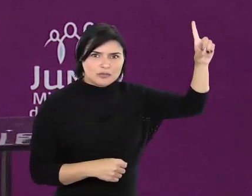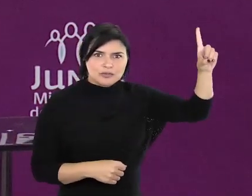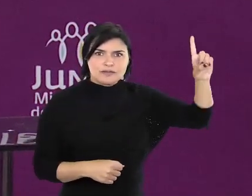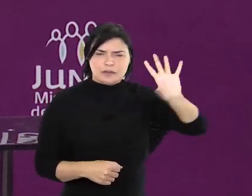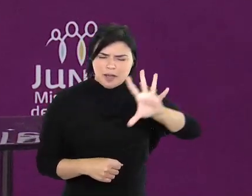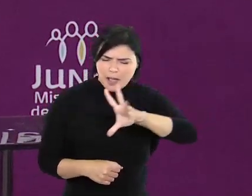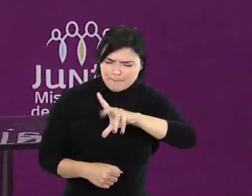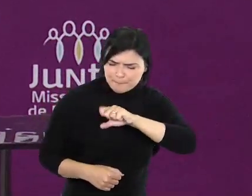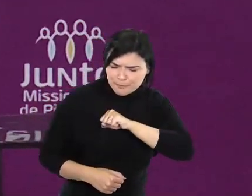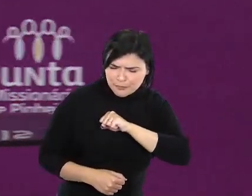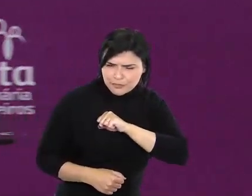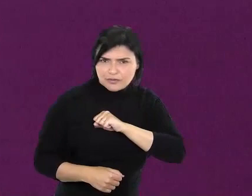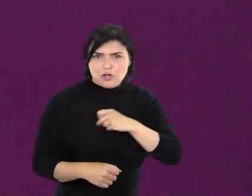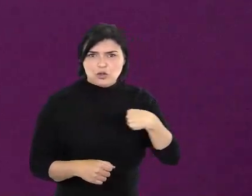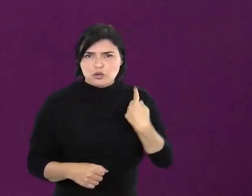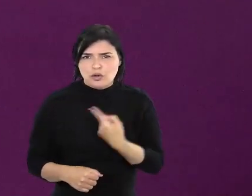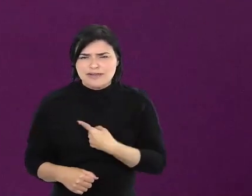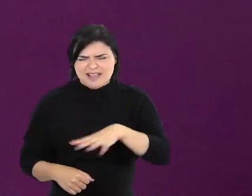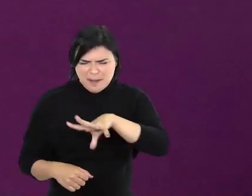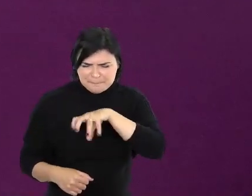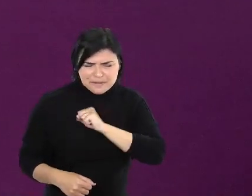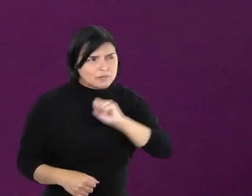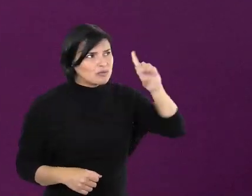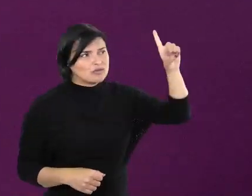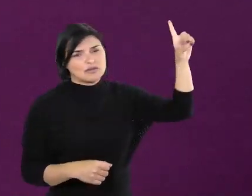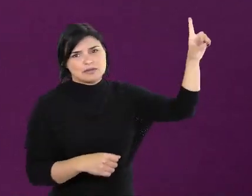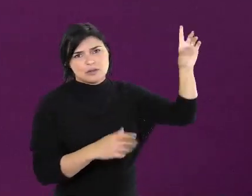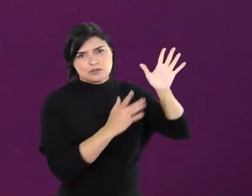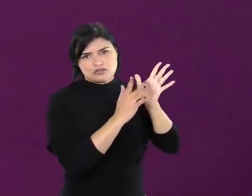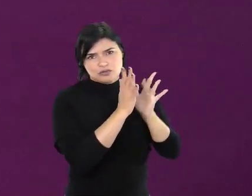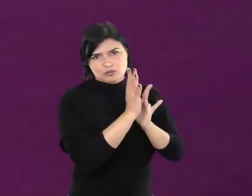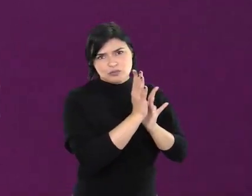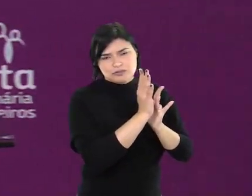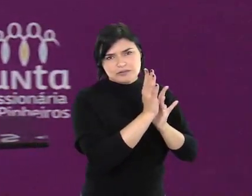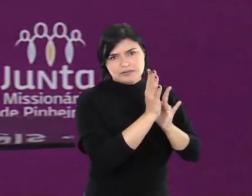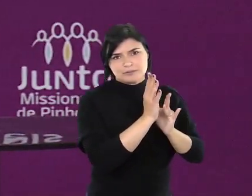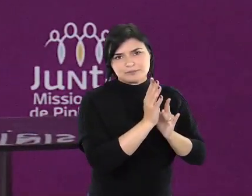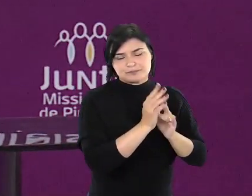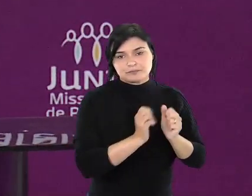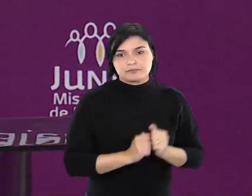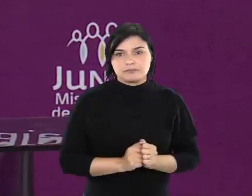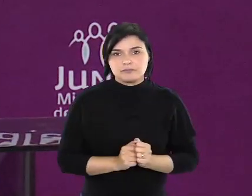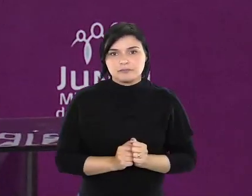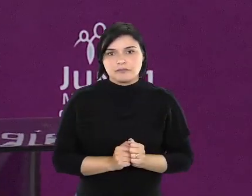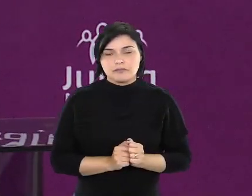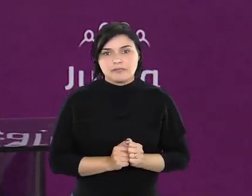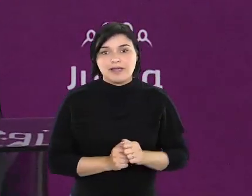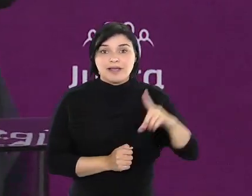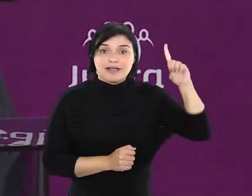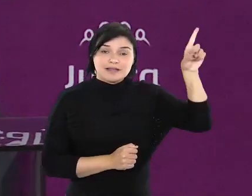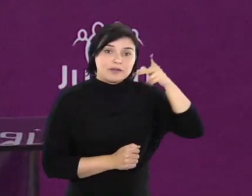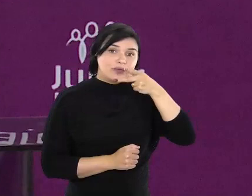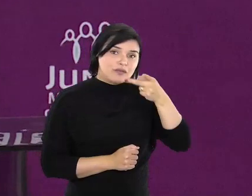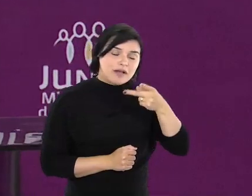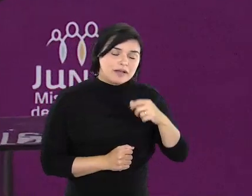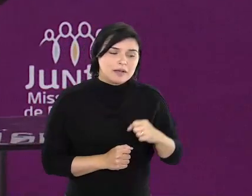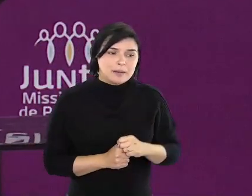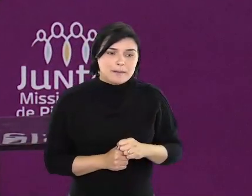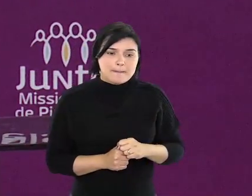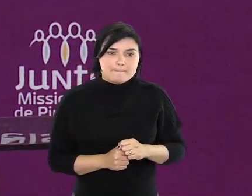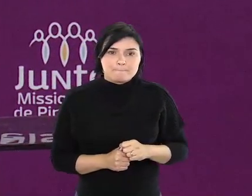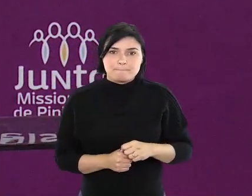não tô pedindo para você amar as ovelhas mas ele se tu me amas Pedro apascenta as minhas